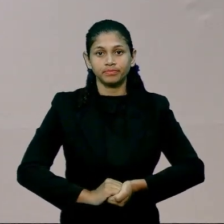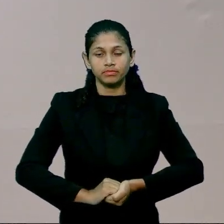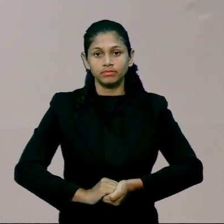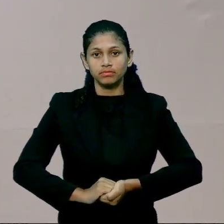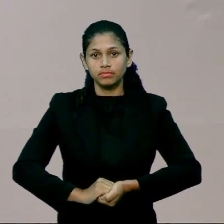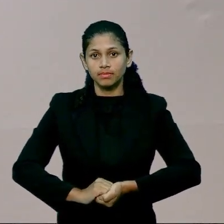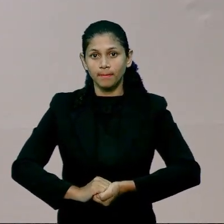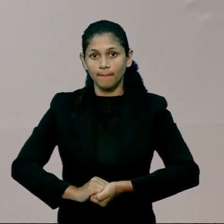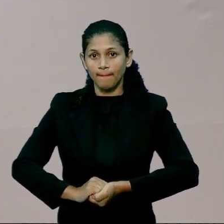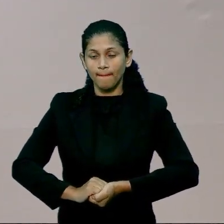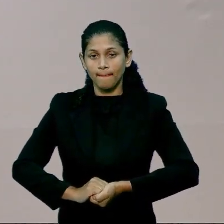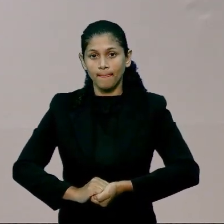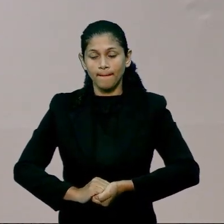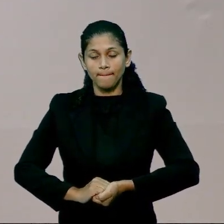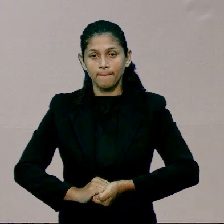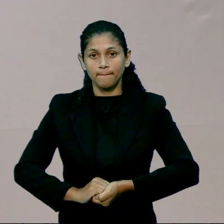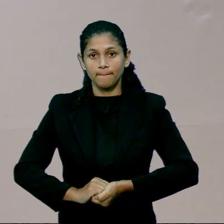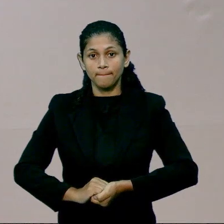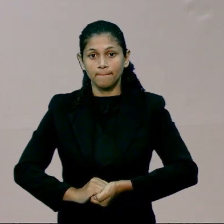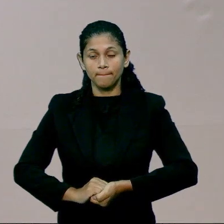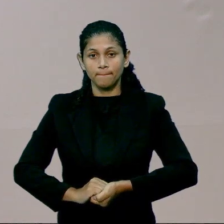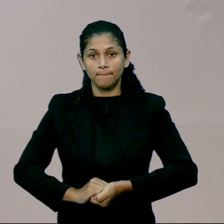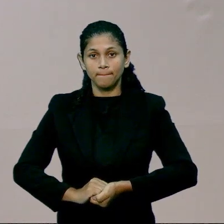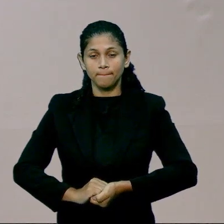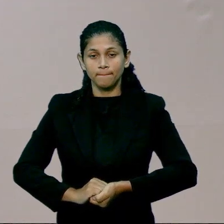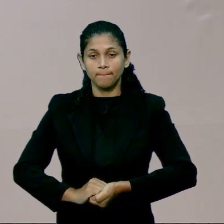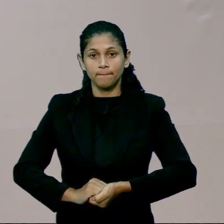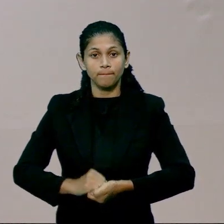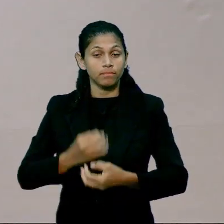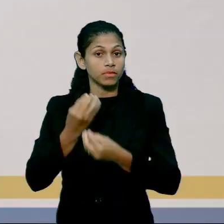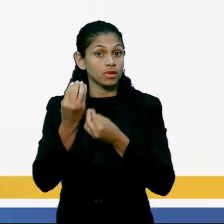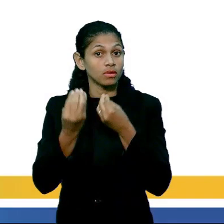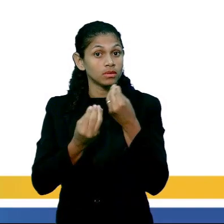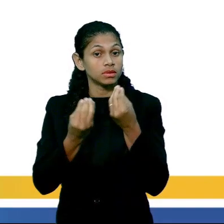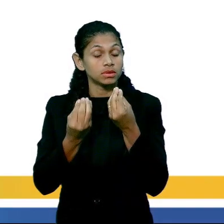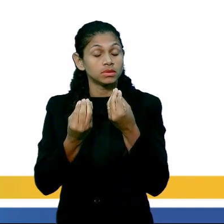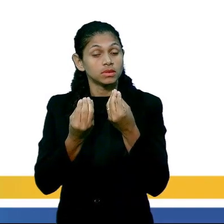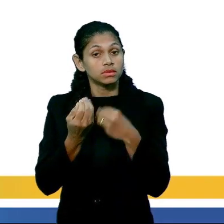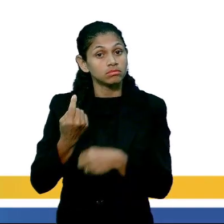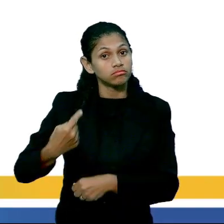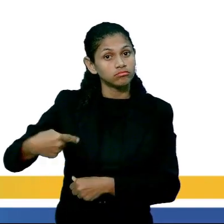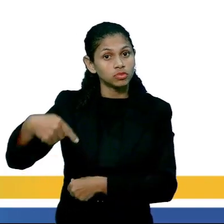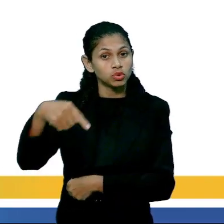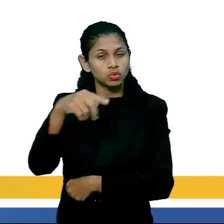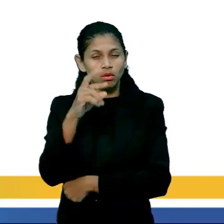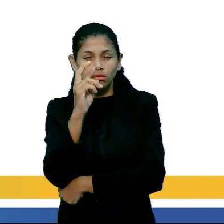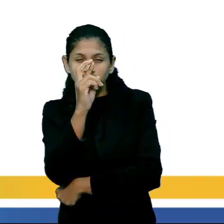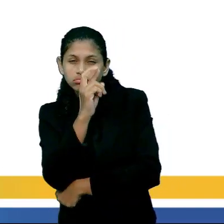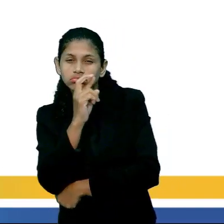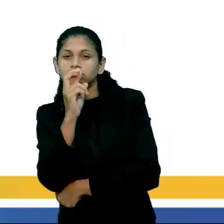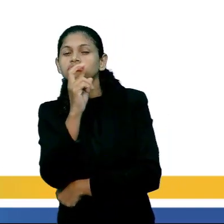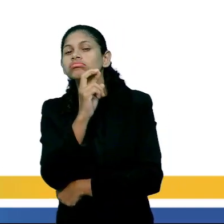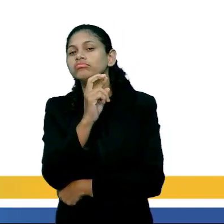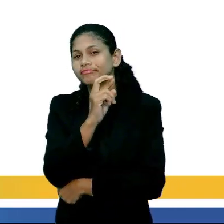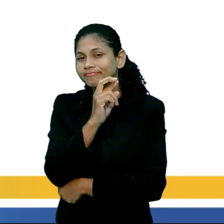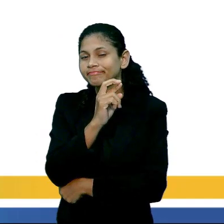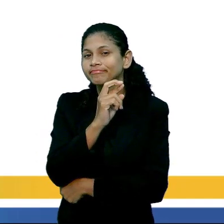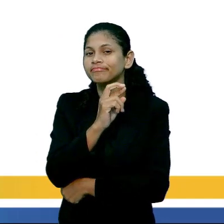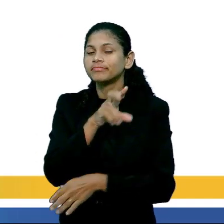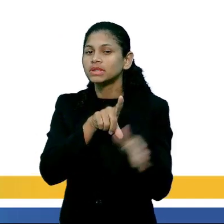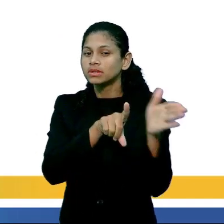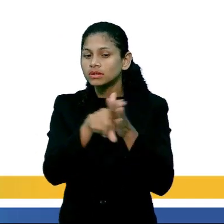aí olhando bem como vocês observarem uma questão simples dessa